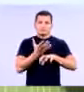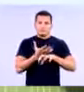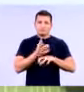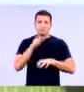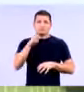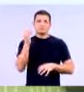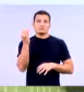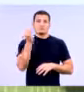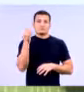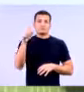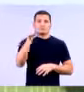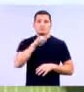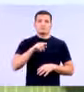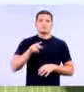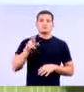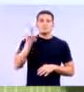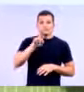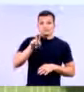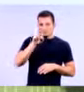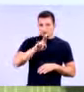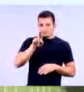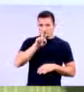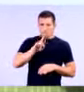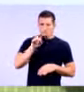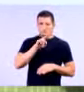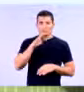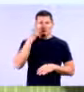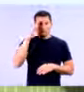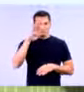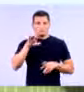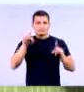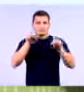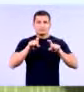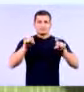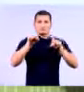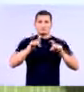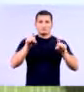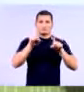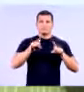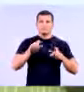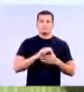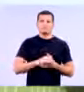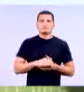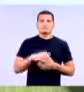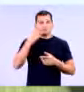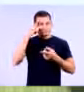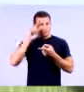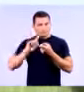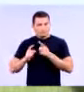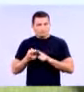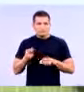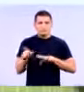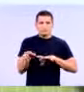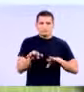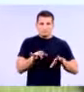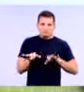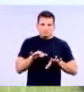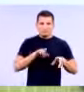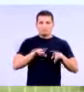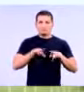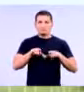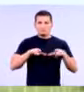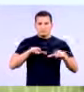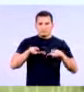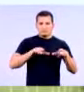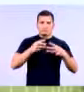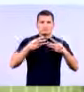essas técnicas, principalmente aí em informática, que demanda lógica, né, para programar, para trabalhar com redes e